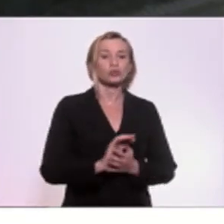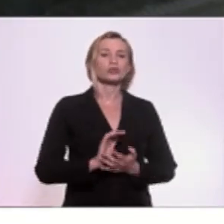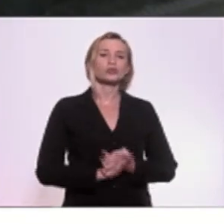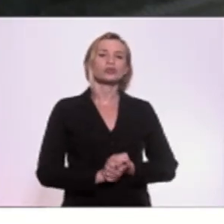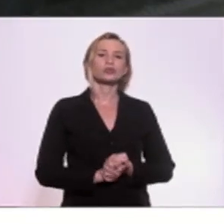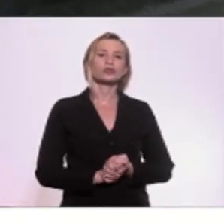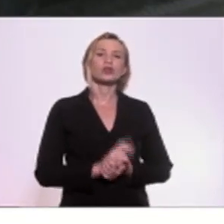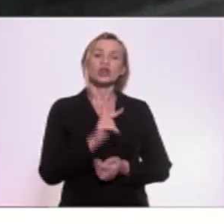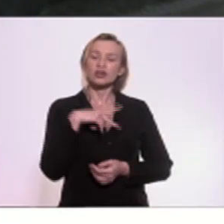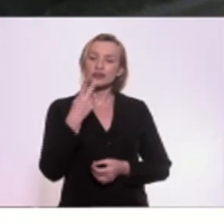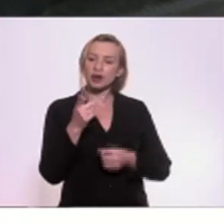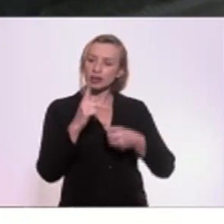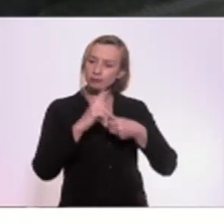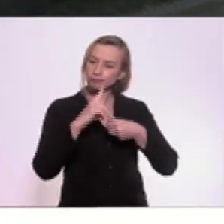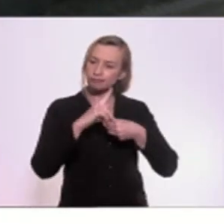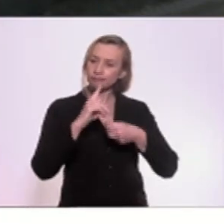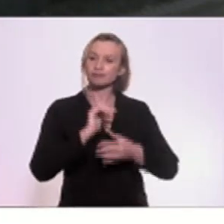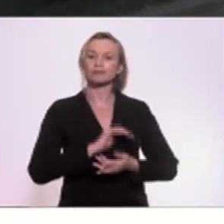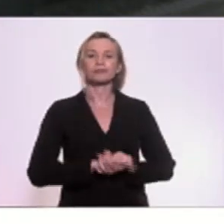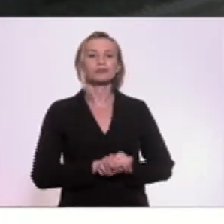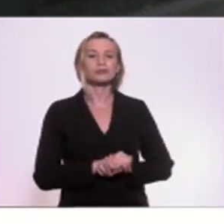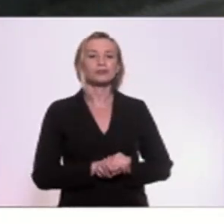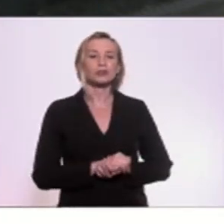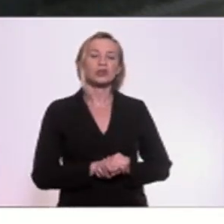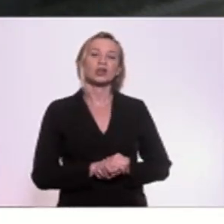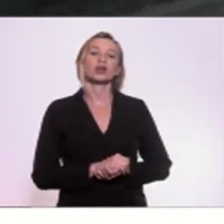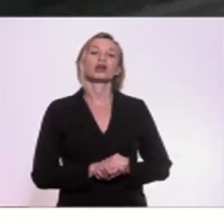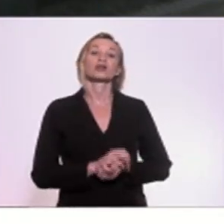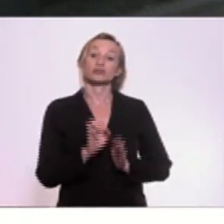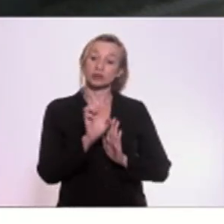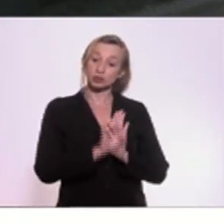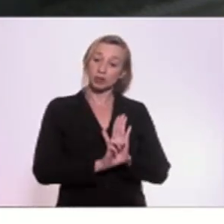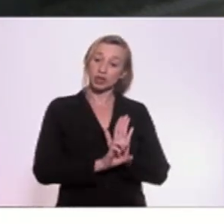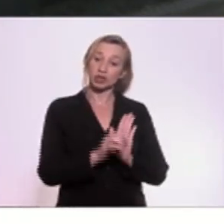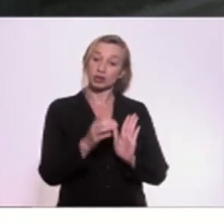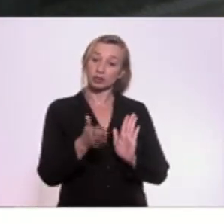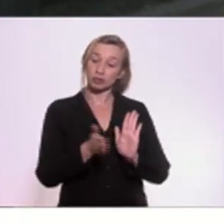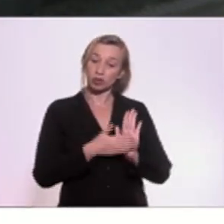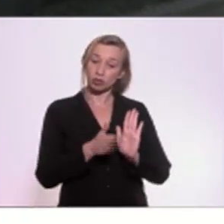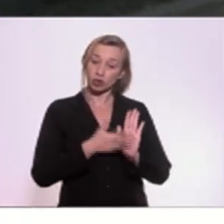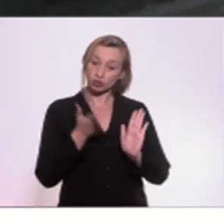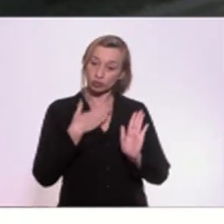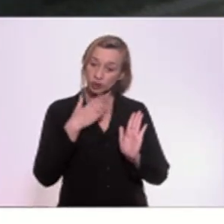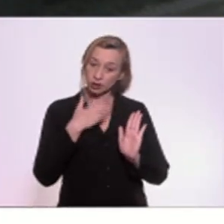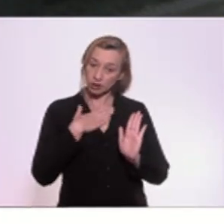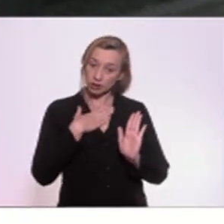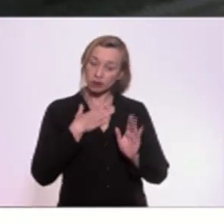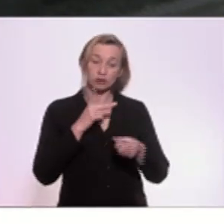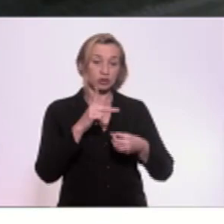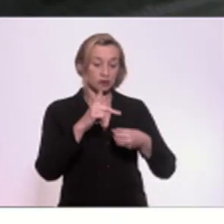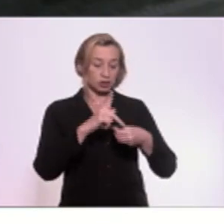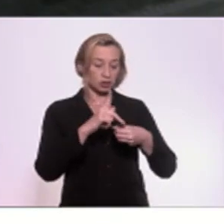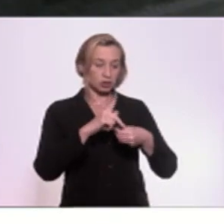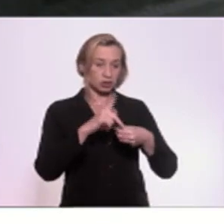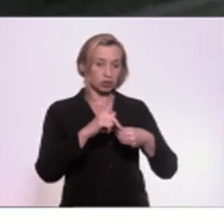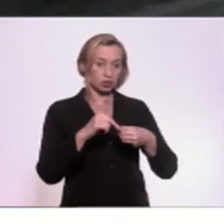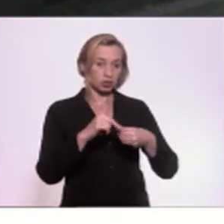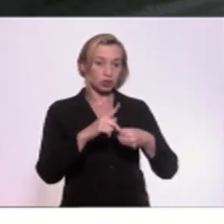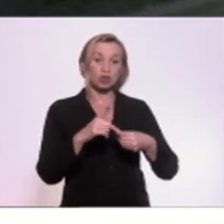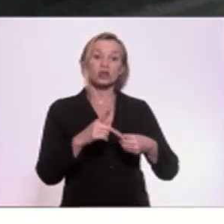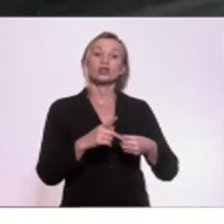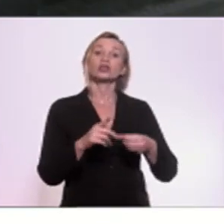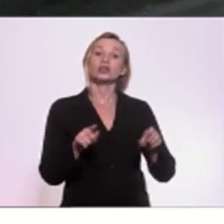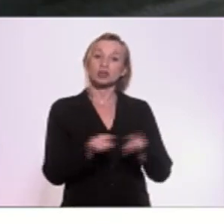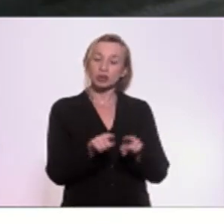ele fala em royalties. As emendas que eu propus é que fossem royalties e